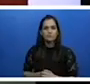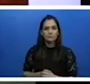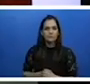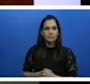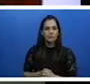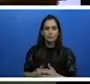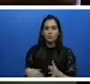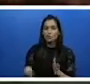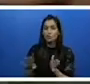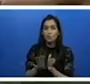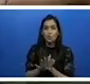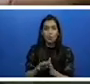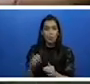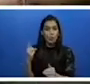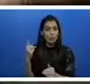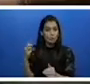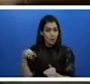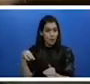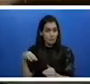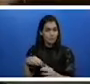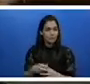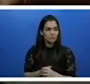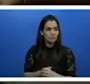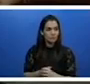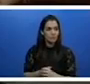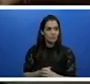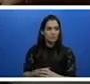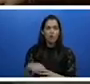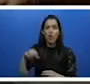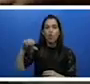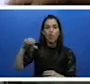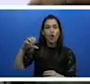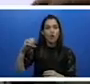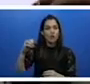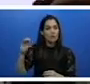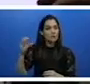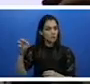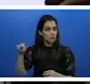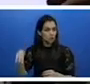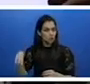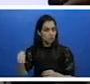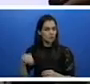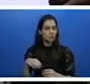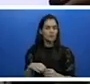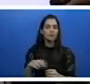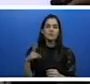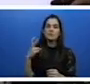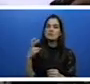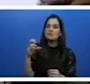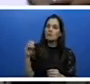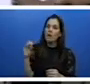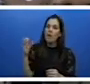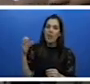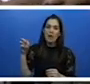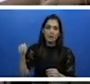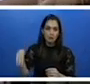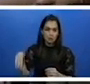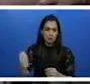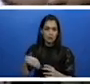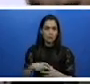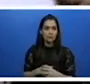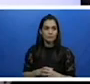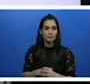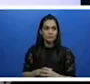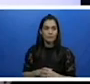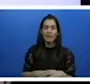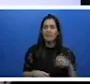a 1 inteiro. Eu tenho 90 centímetros e 50 centímetros. A letra